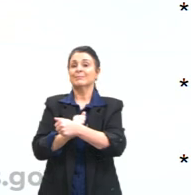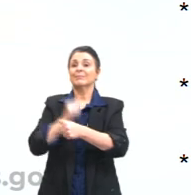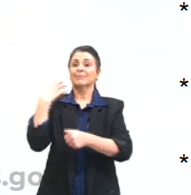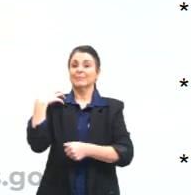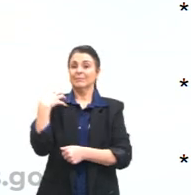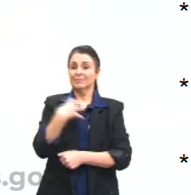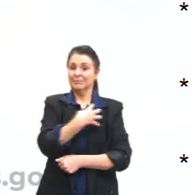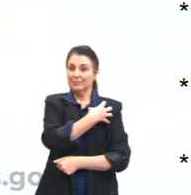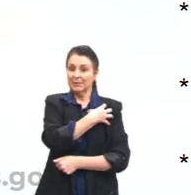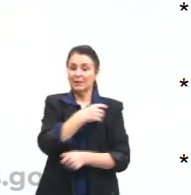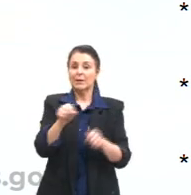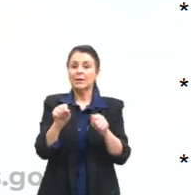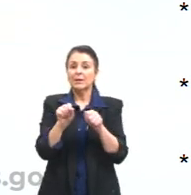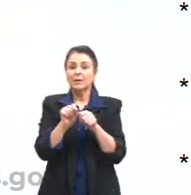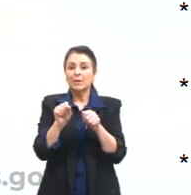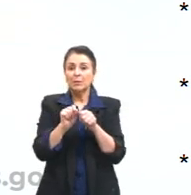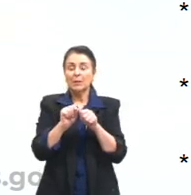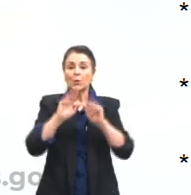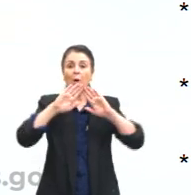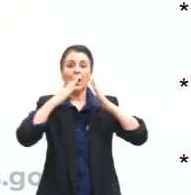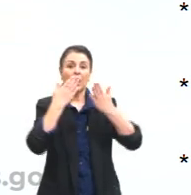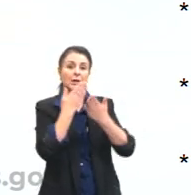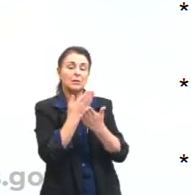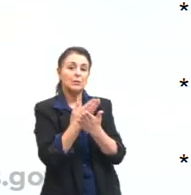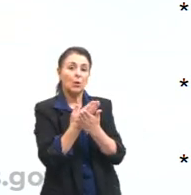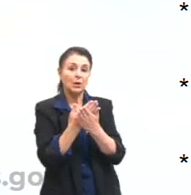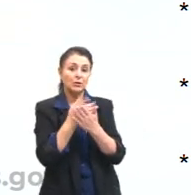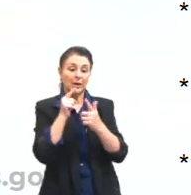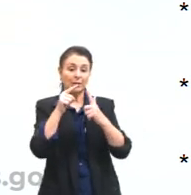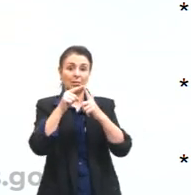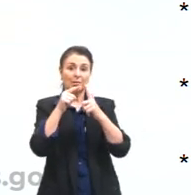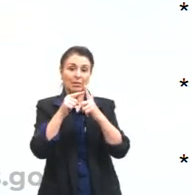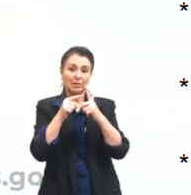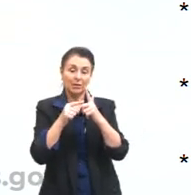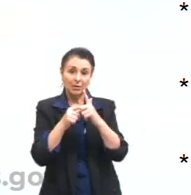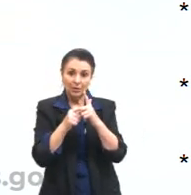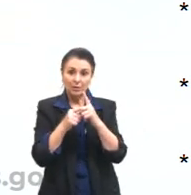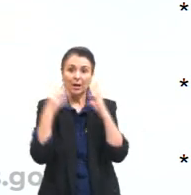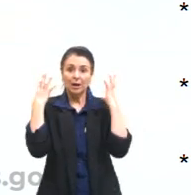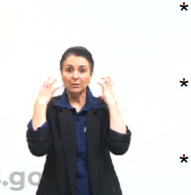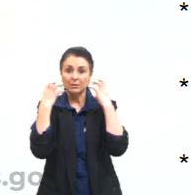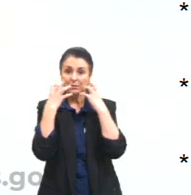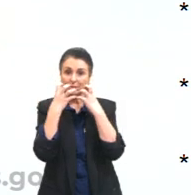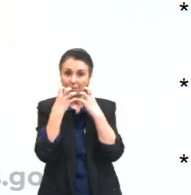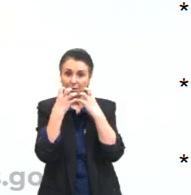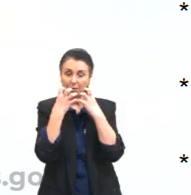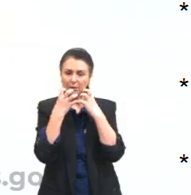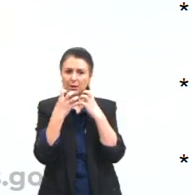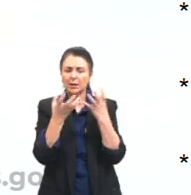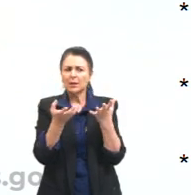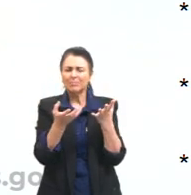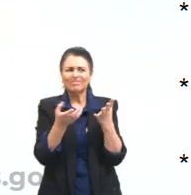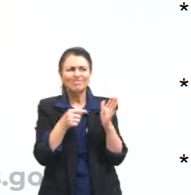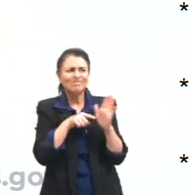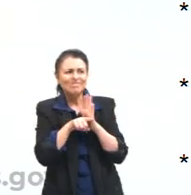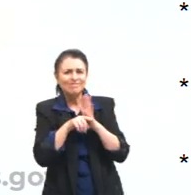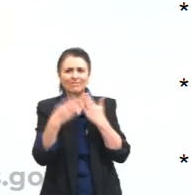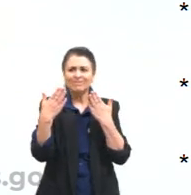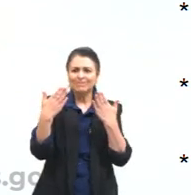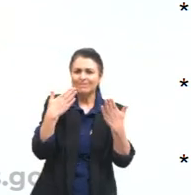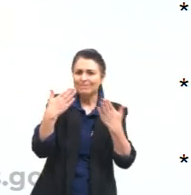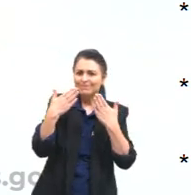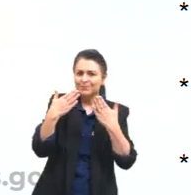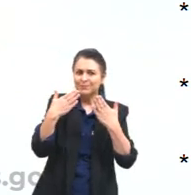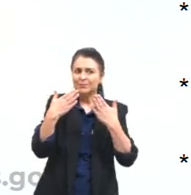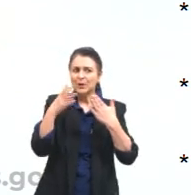os primeiro a escola de Mileto que se reporta e questiona a partir das